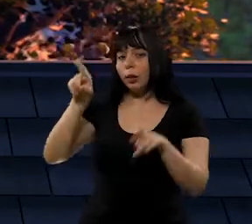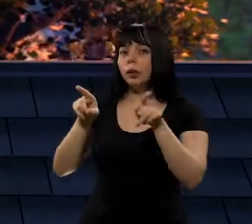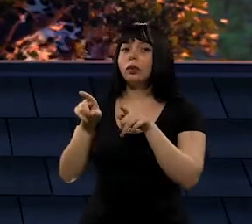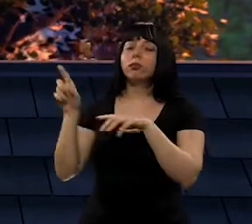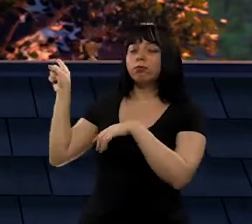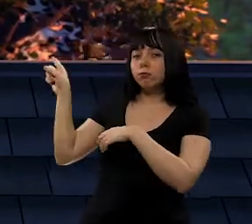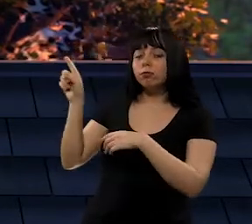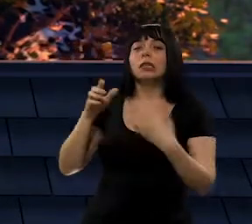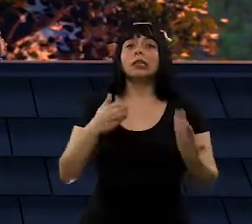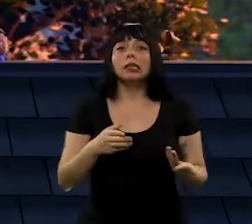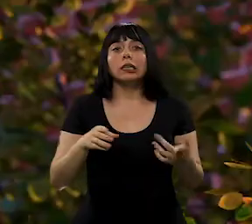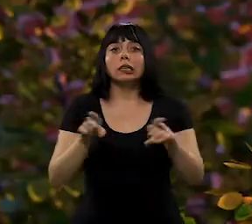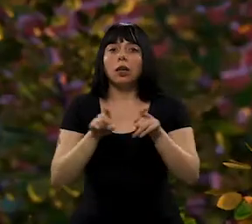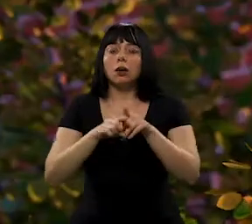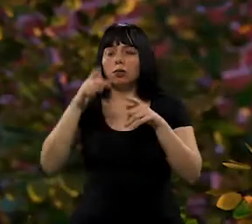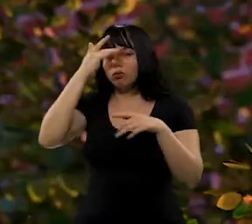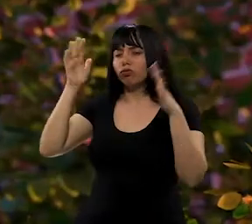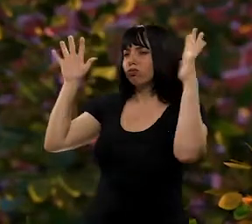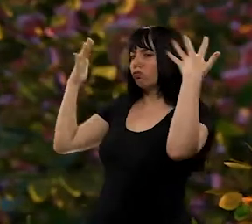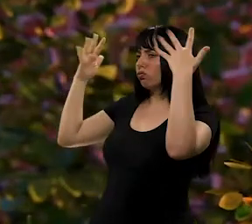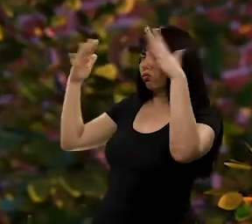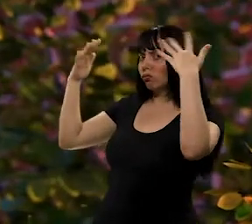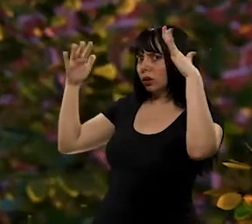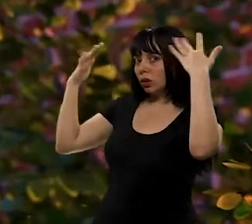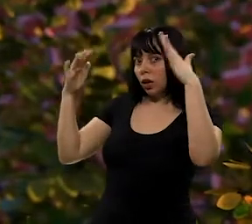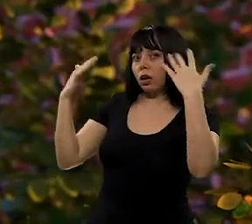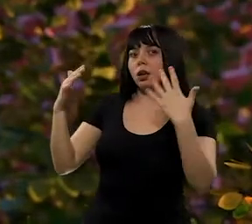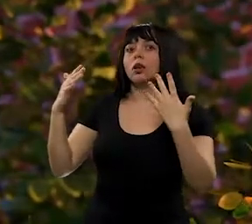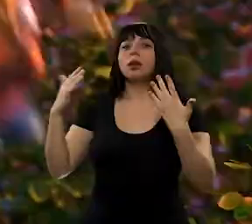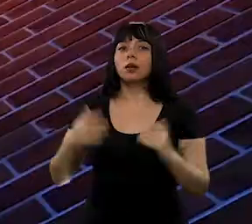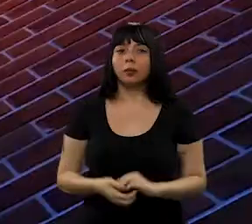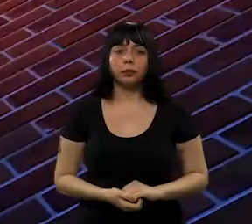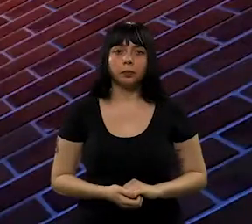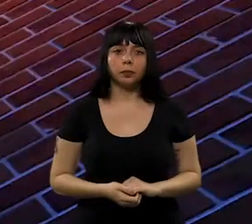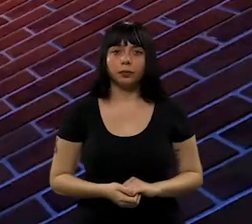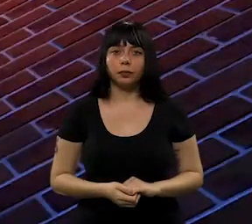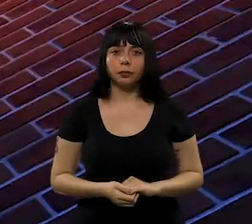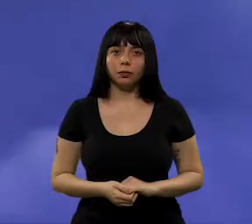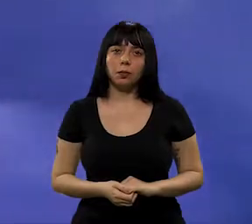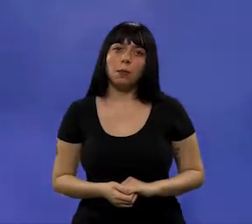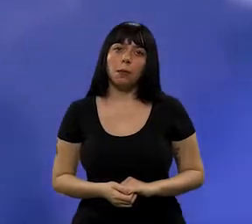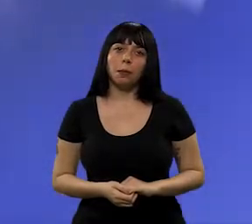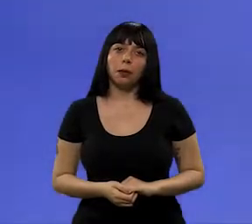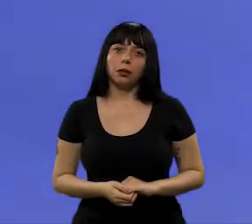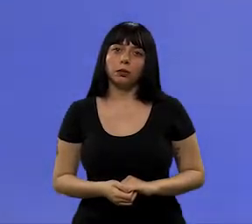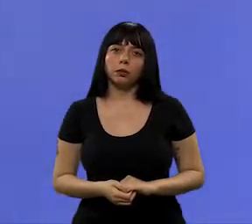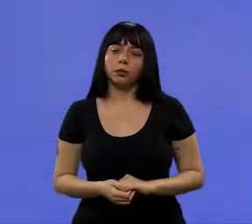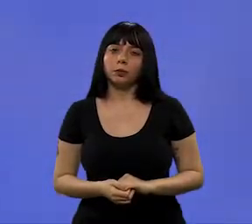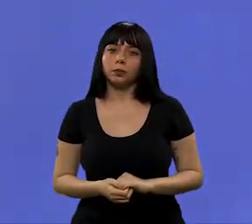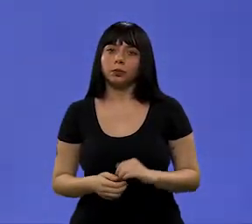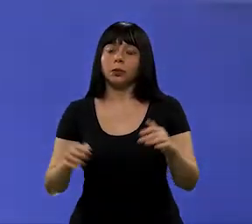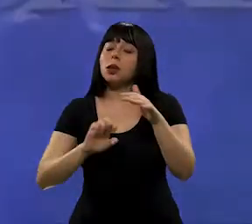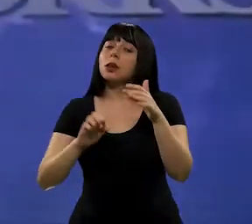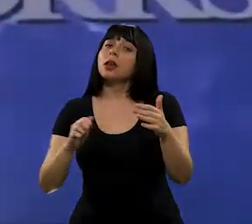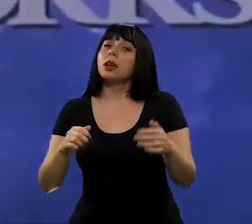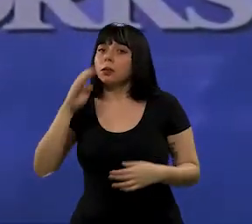ambos aclamados por crítica e público, escancarando uma tendência que seria adotada também por outras empresas. Destacam-se a divisão